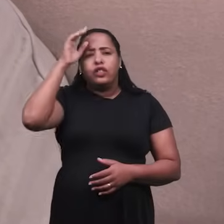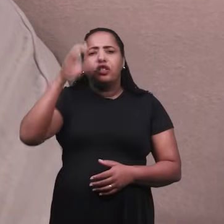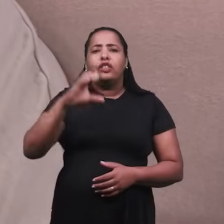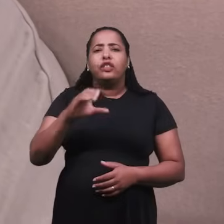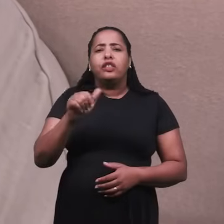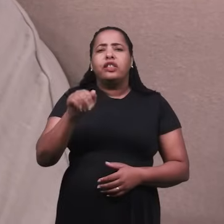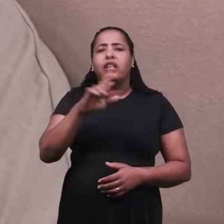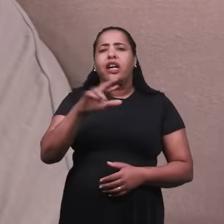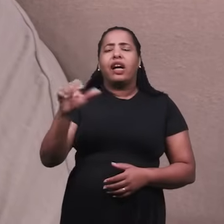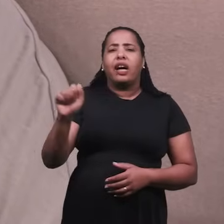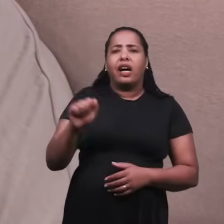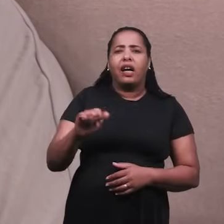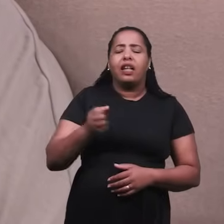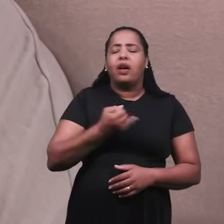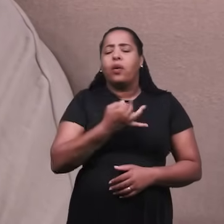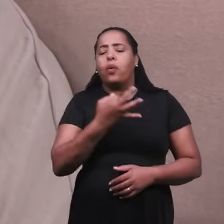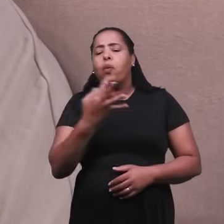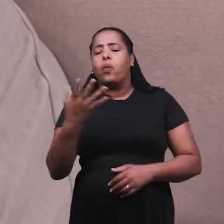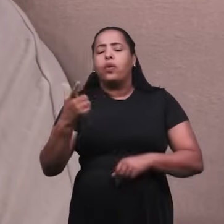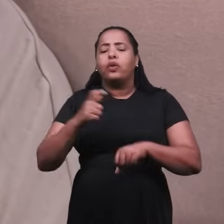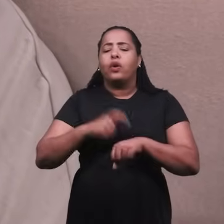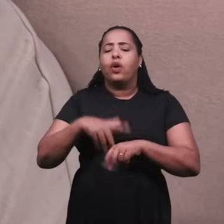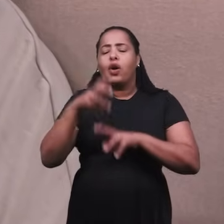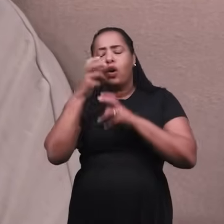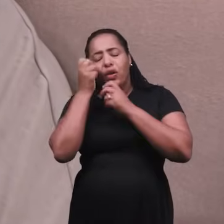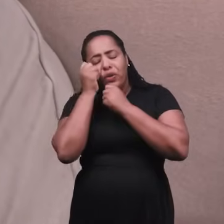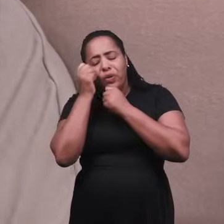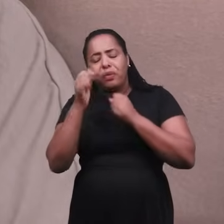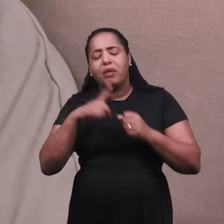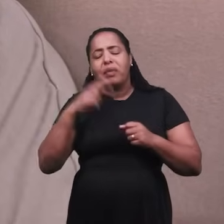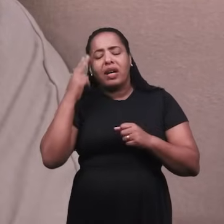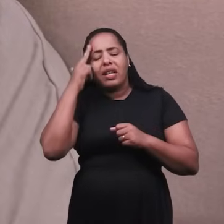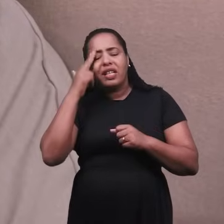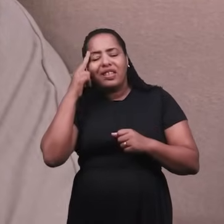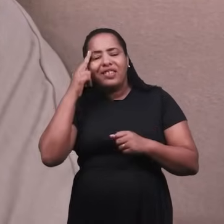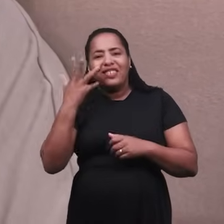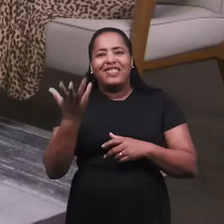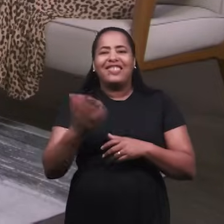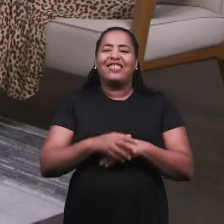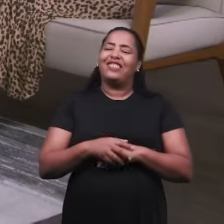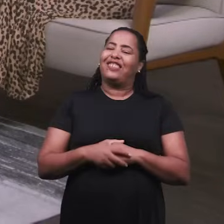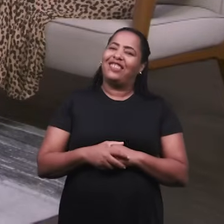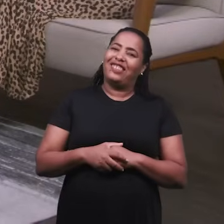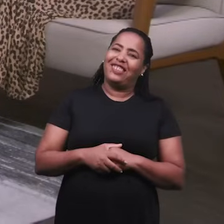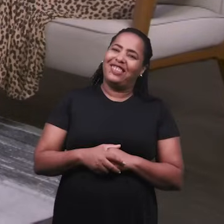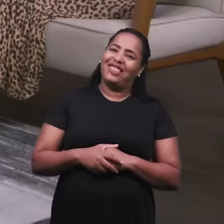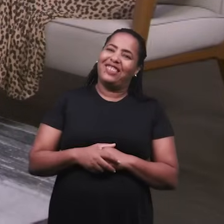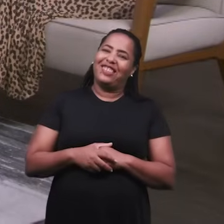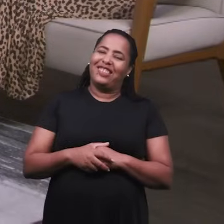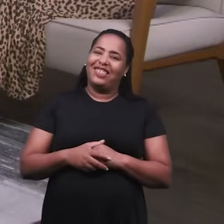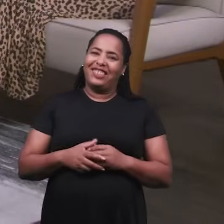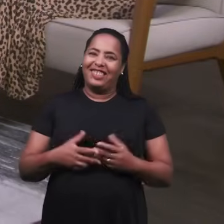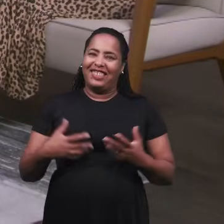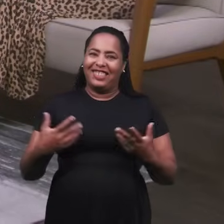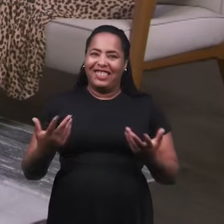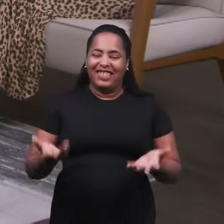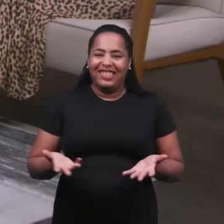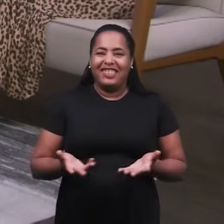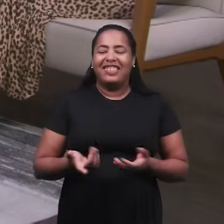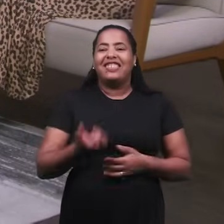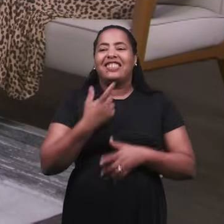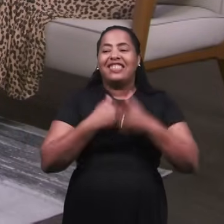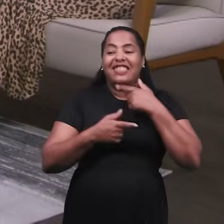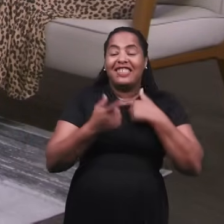Carla, quantas horas eu preciso dormir para ter esses sonhos? É a pergunta que todos já queríamos te